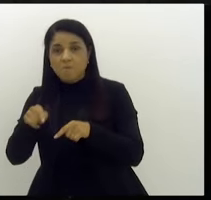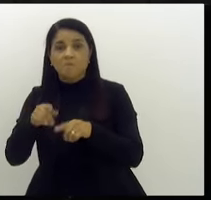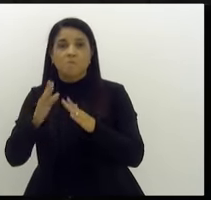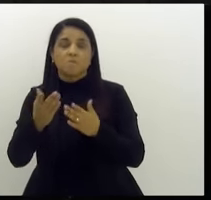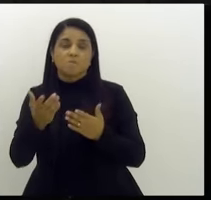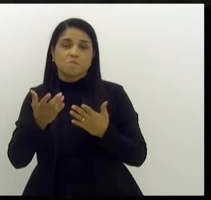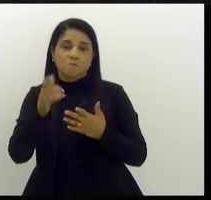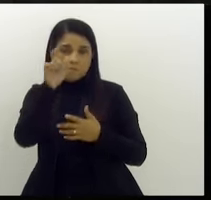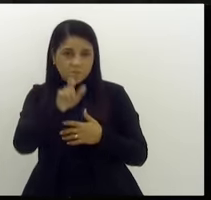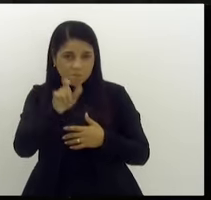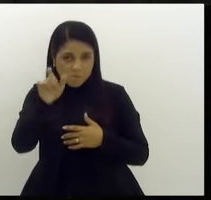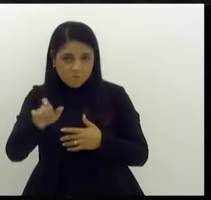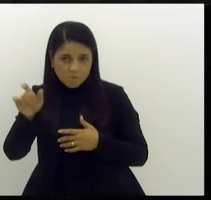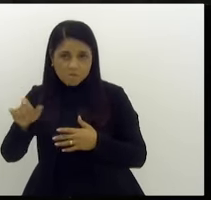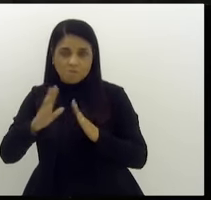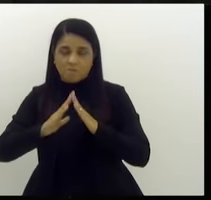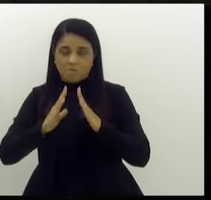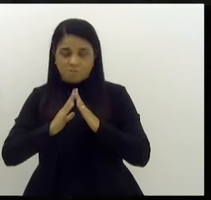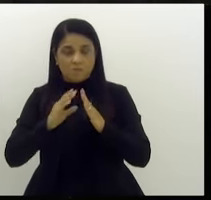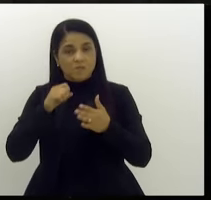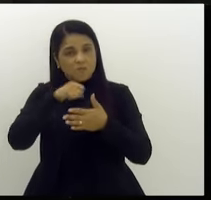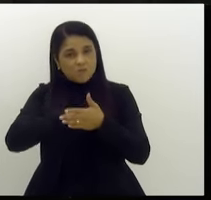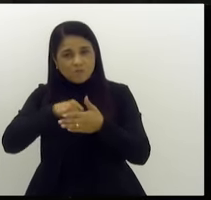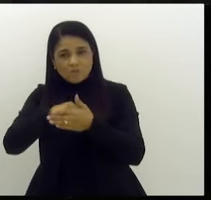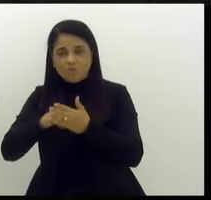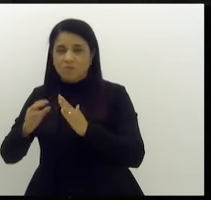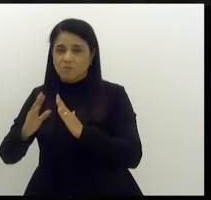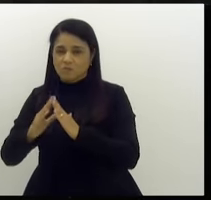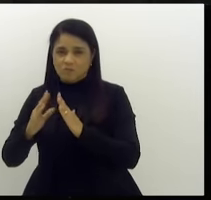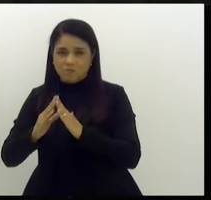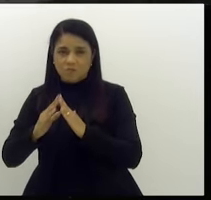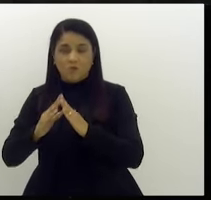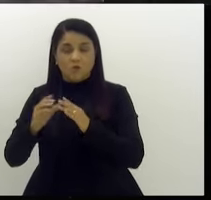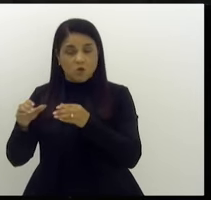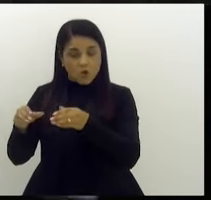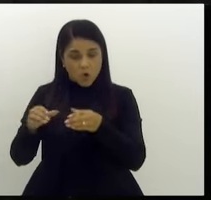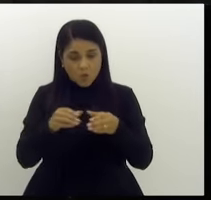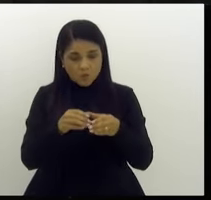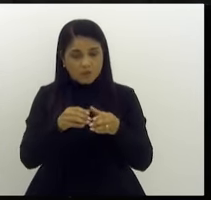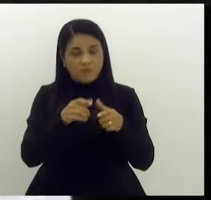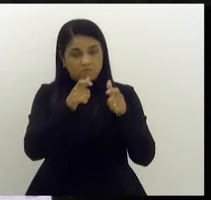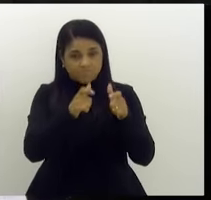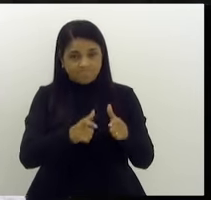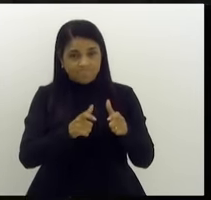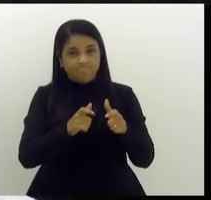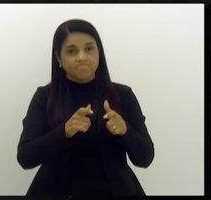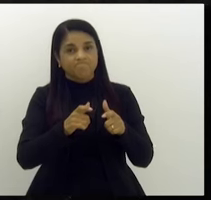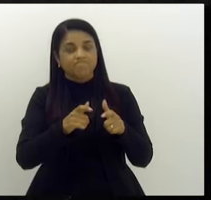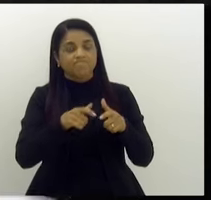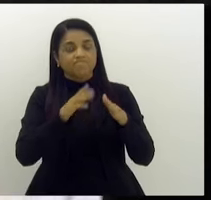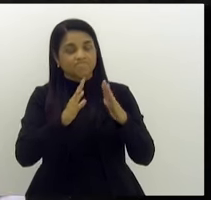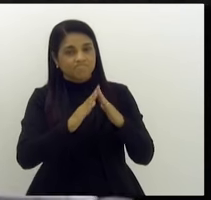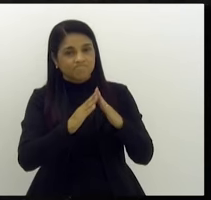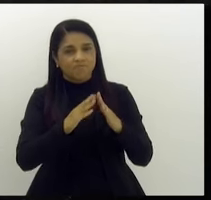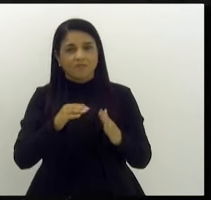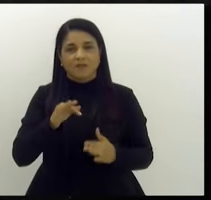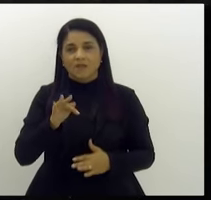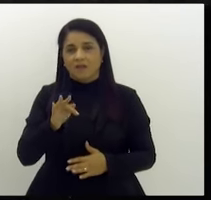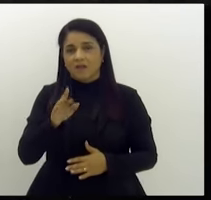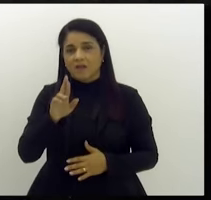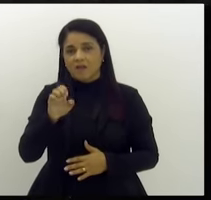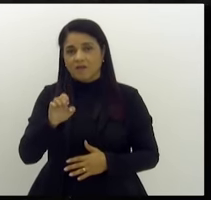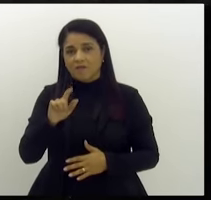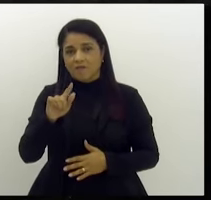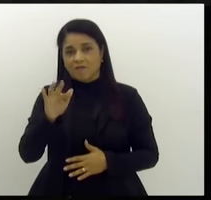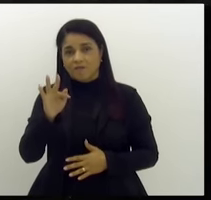os lutadores pela moradia diversas ocupações que a nossa comissão acompanha reflexo do amanhã ocupação da Paz